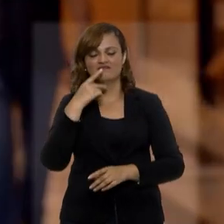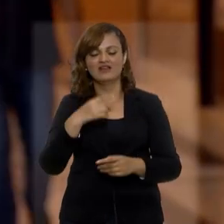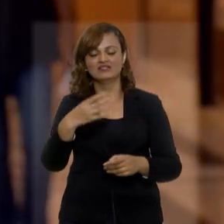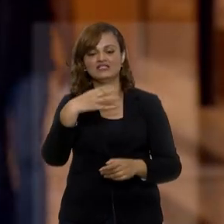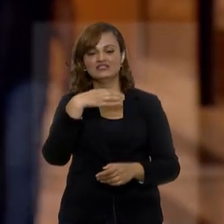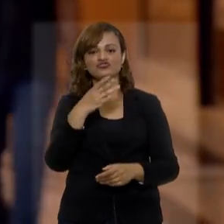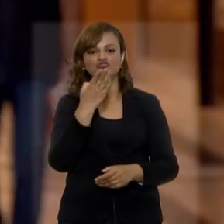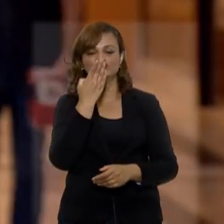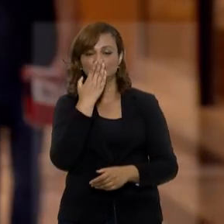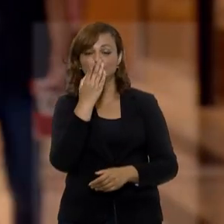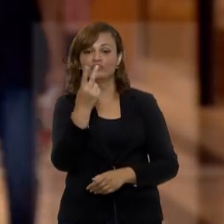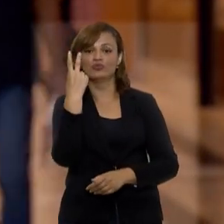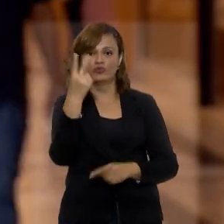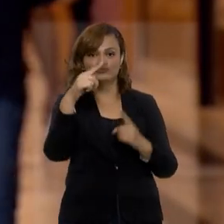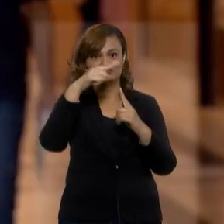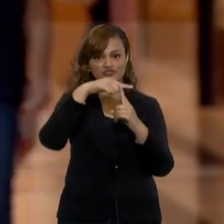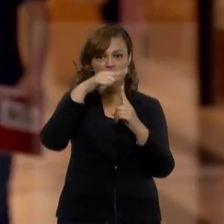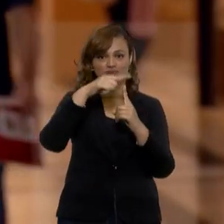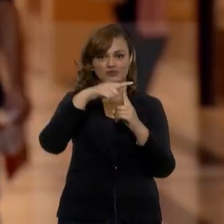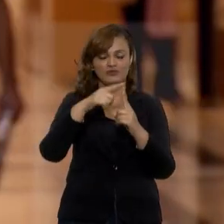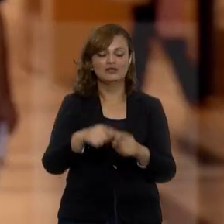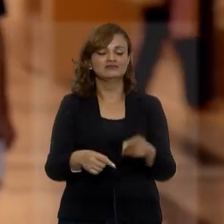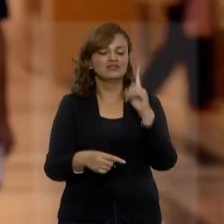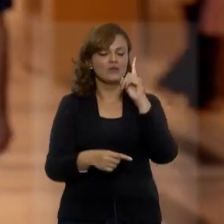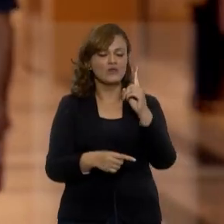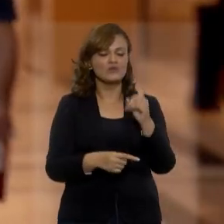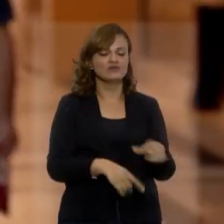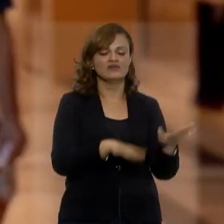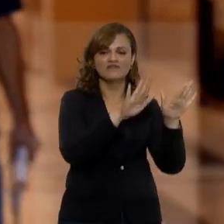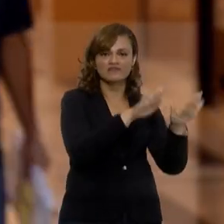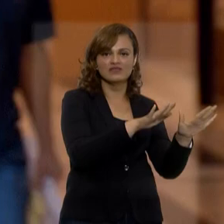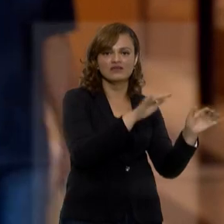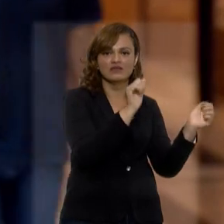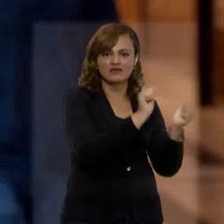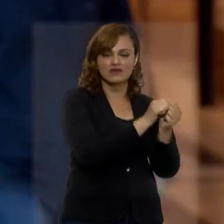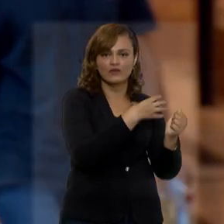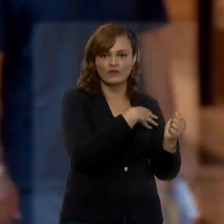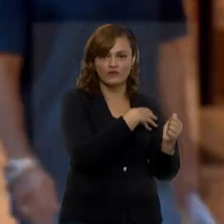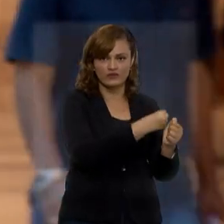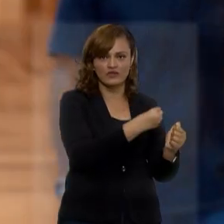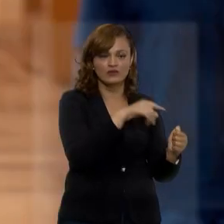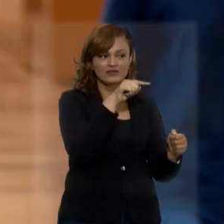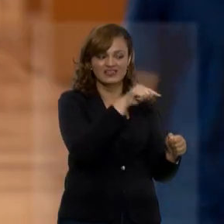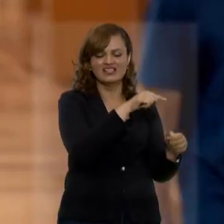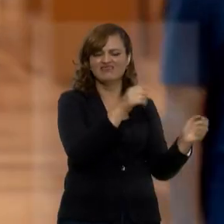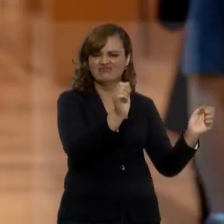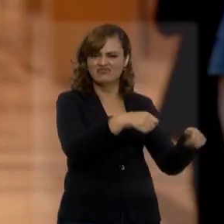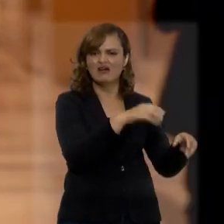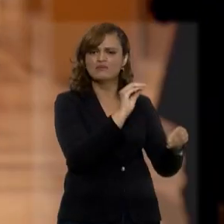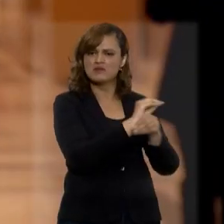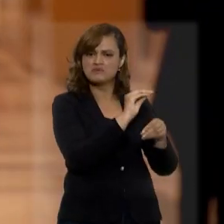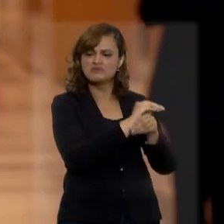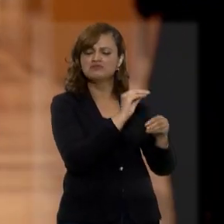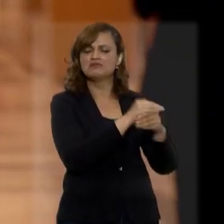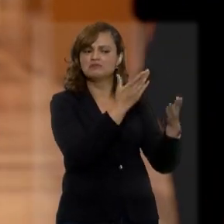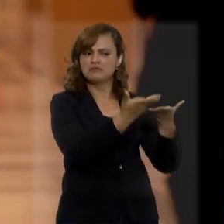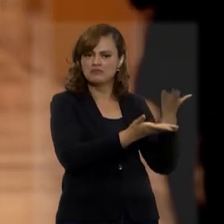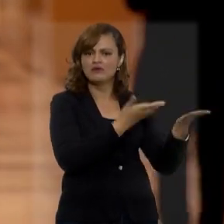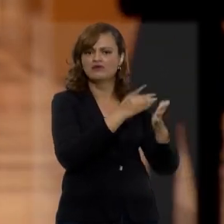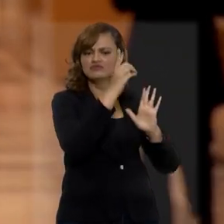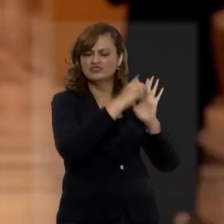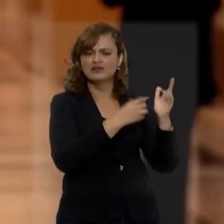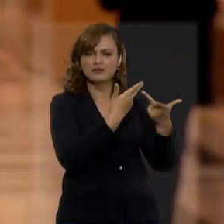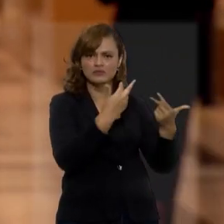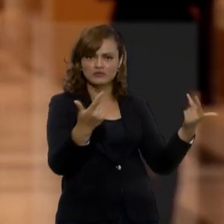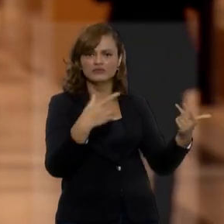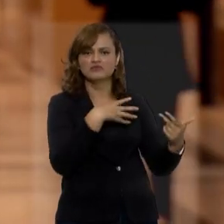prevê dois tipos de guarda. Na unilateral, um dos genitores detém a guarda do filho. Ela é dada para aquele que tiver melhores condições de proteger